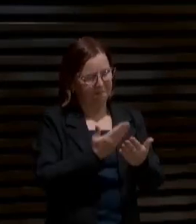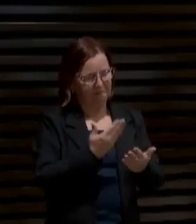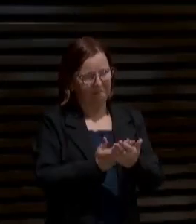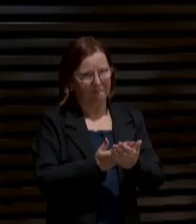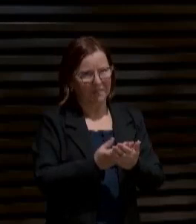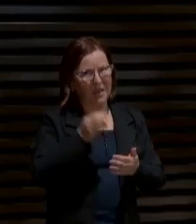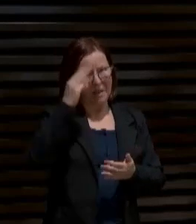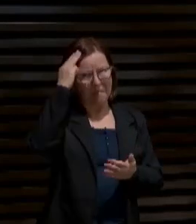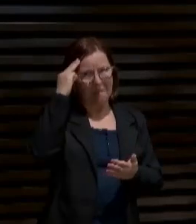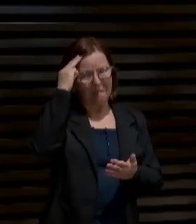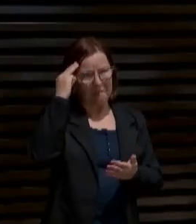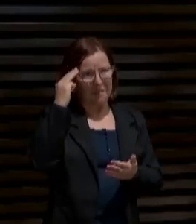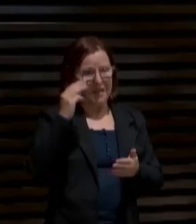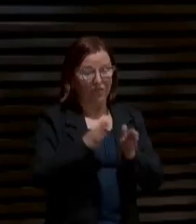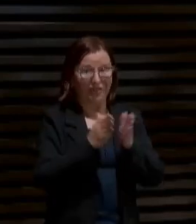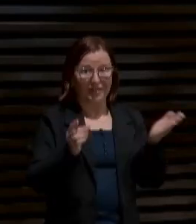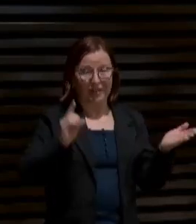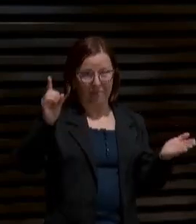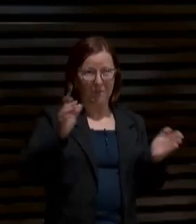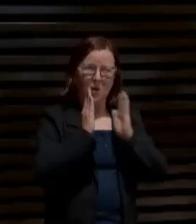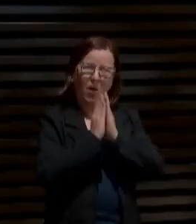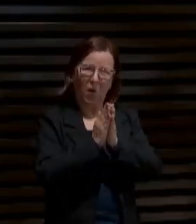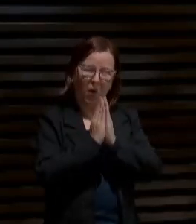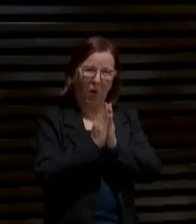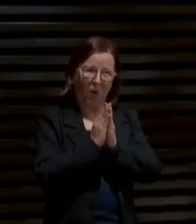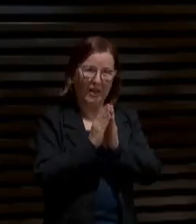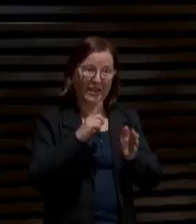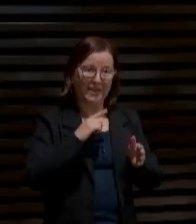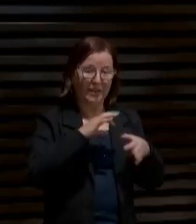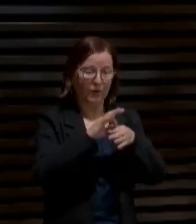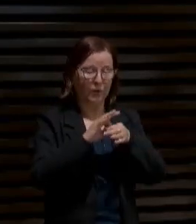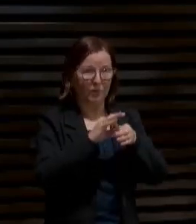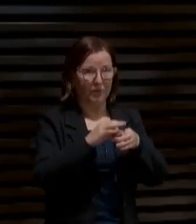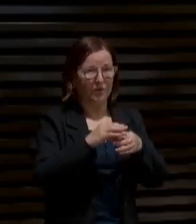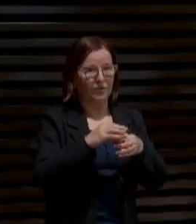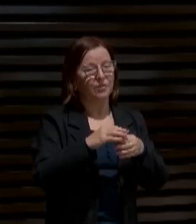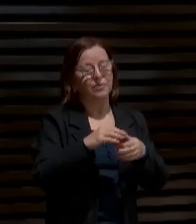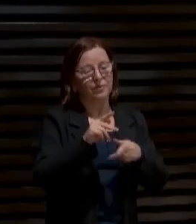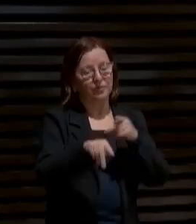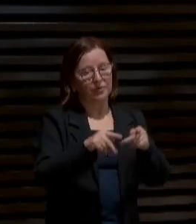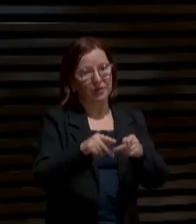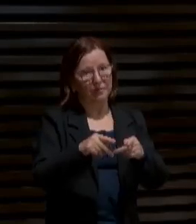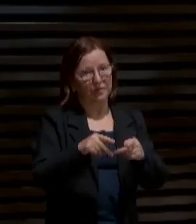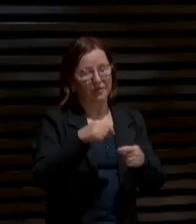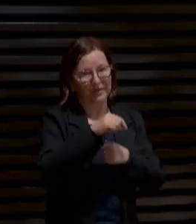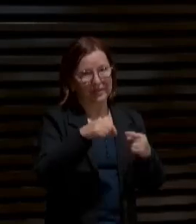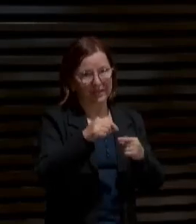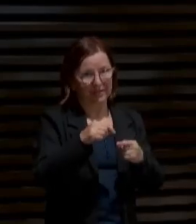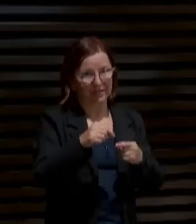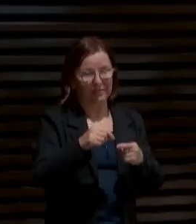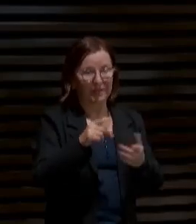com Santos a realidade da Cruz vai sendo revelada e ampliada de fé em